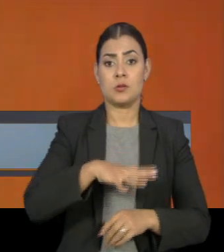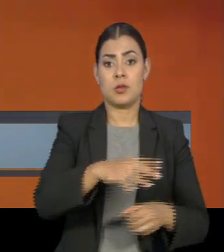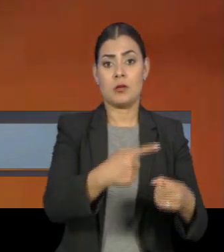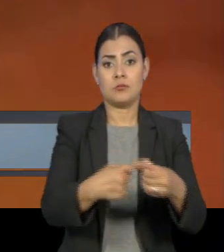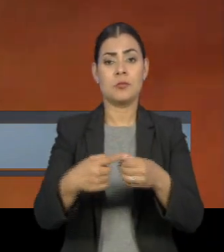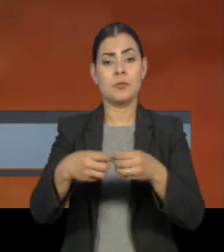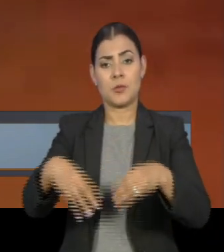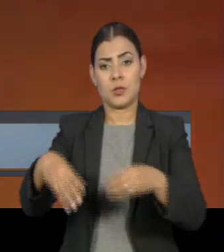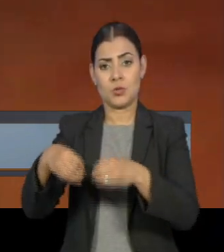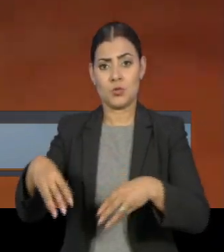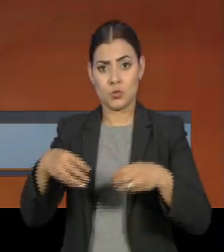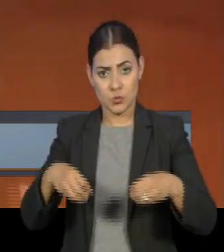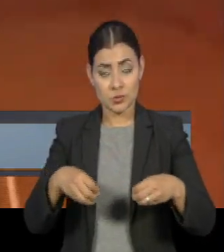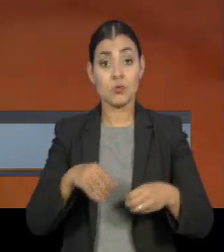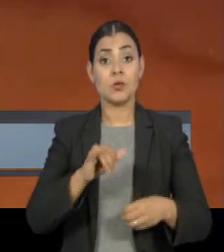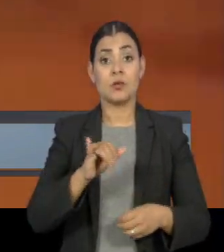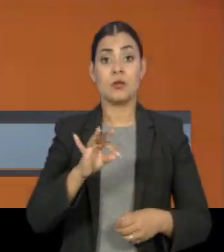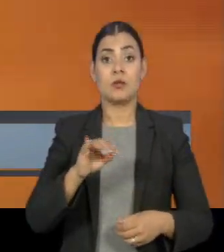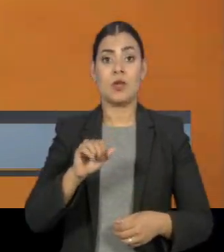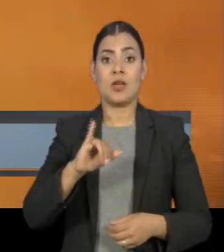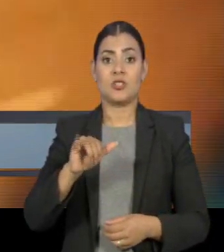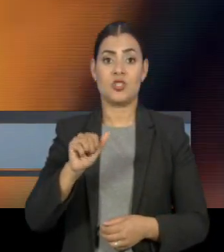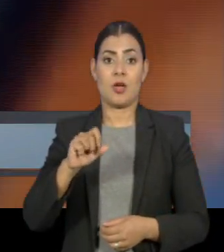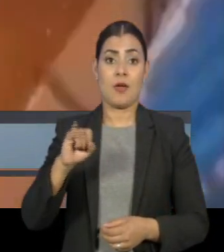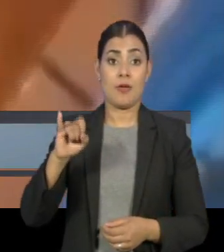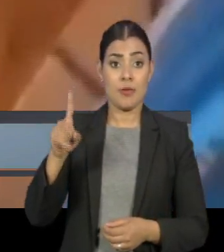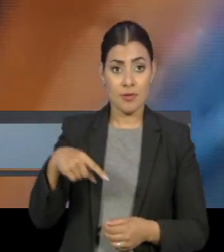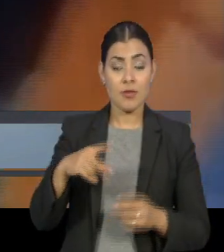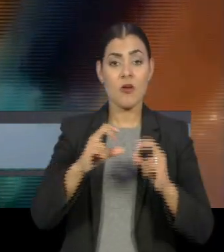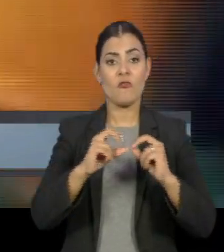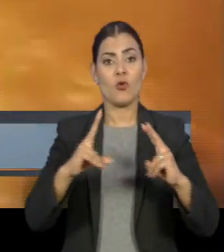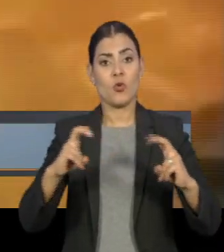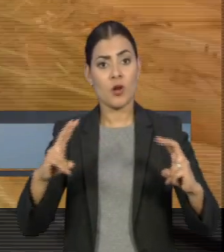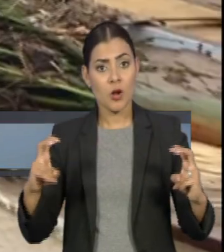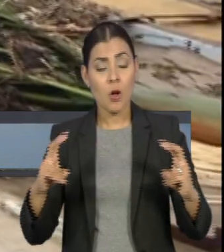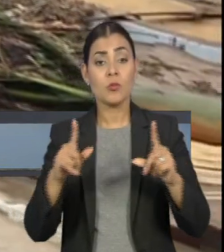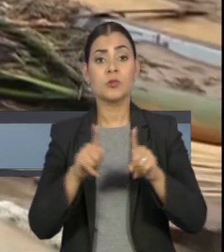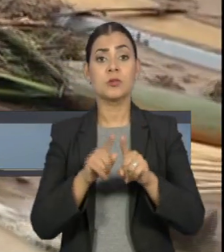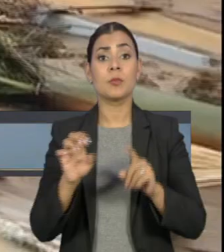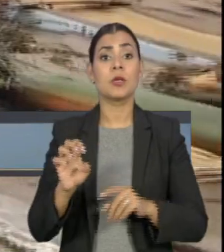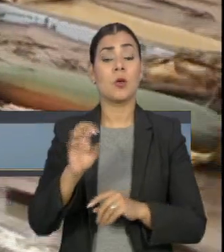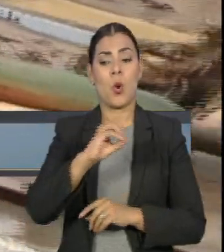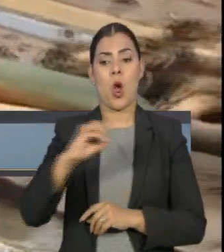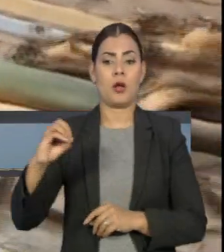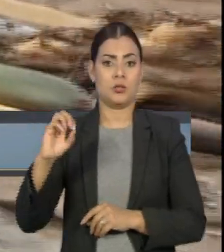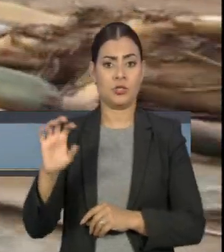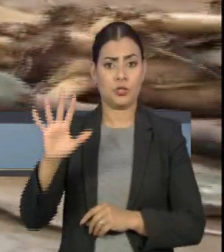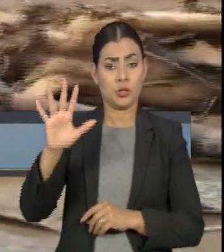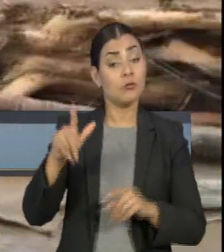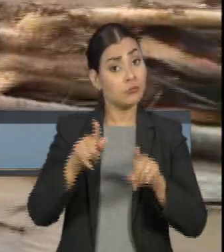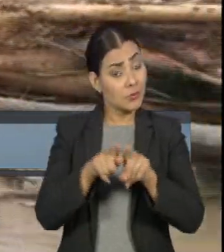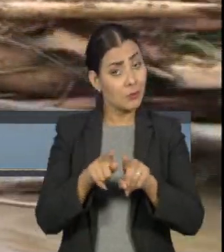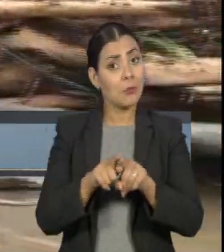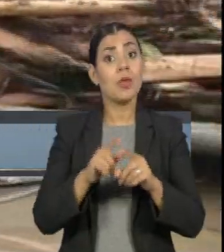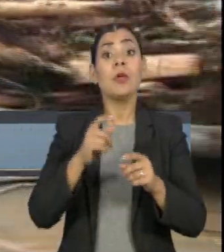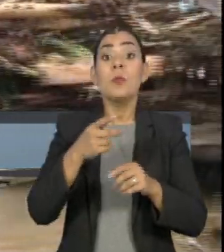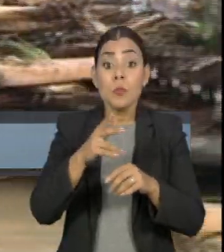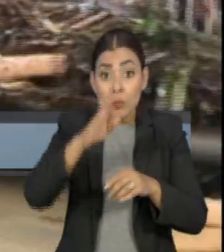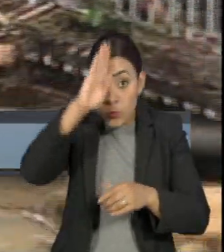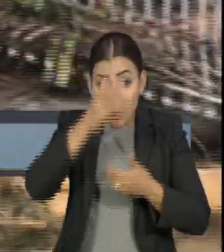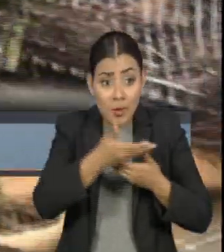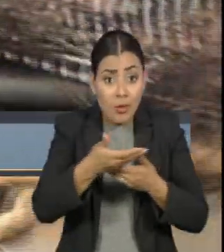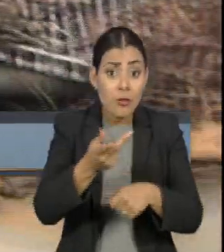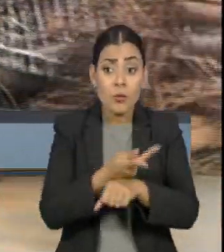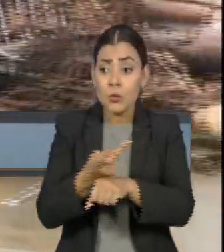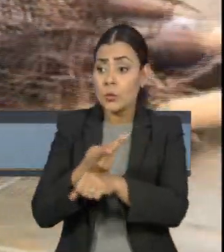tiveram prejuízos no Vale do Itajaí na grande Florianópolis e no Oeste do Estado equipes da Defesa Civil seguem realizando